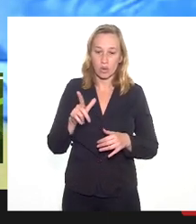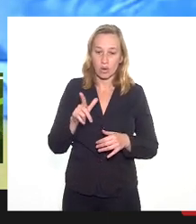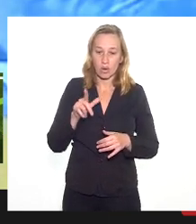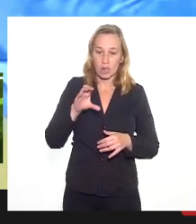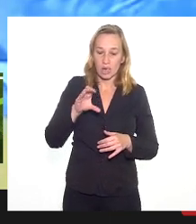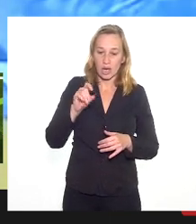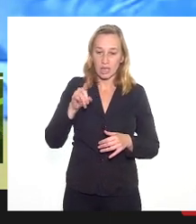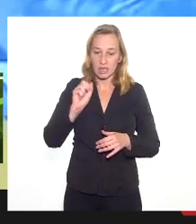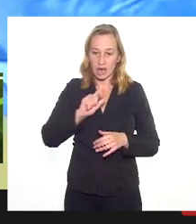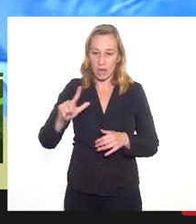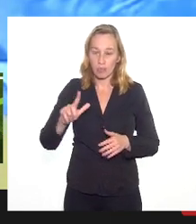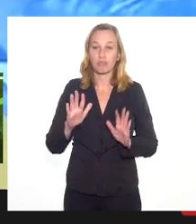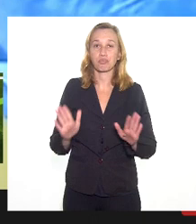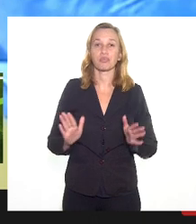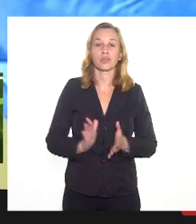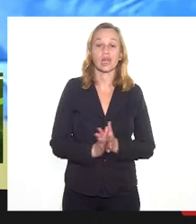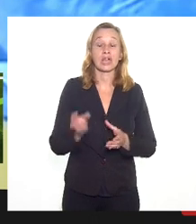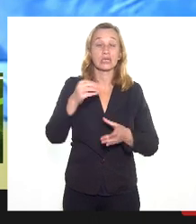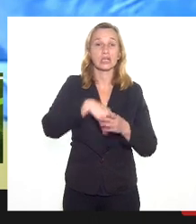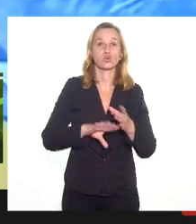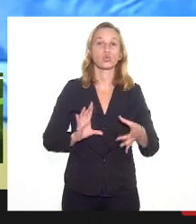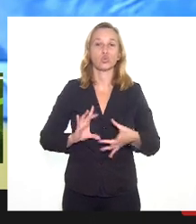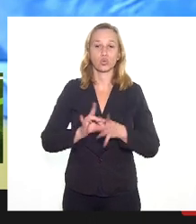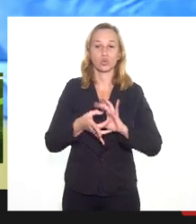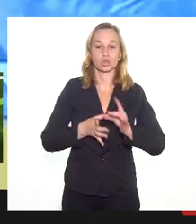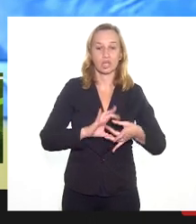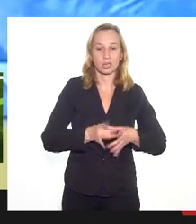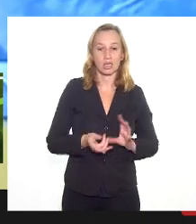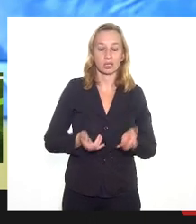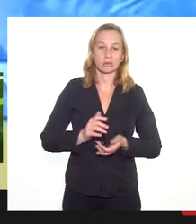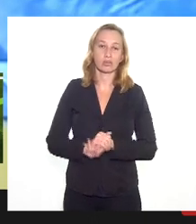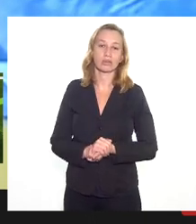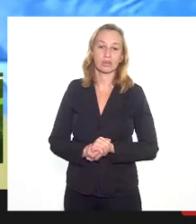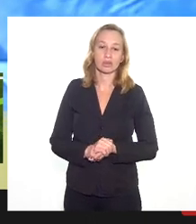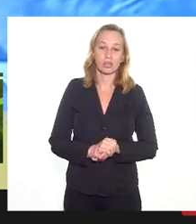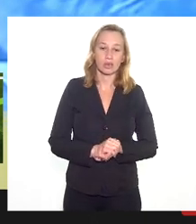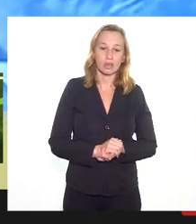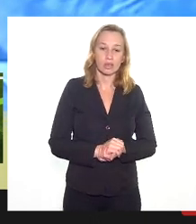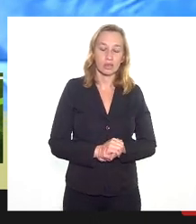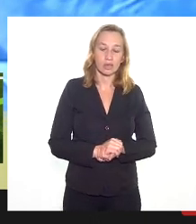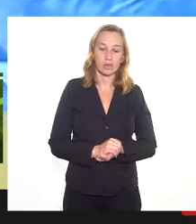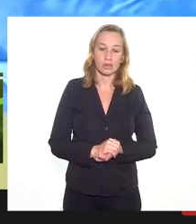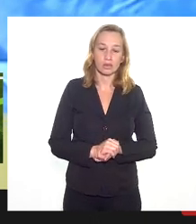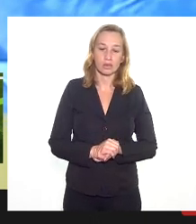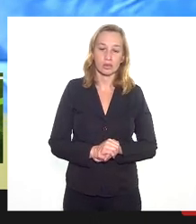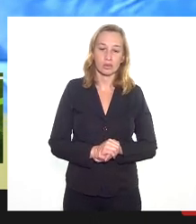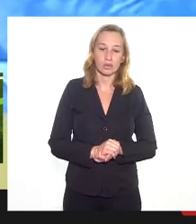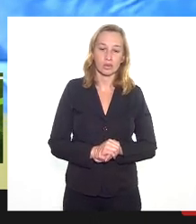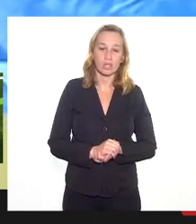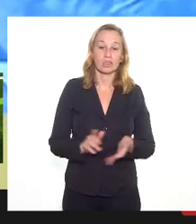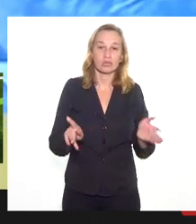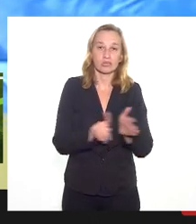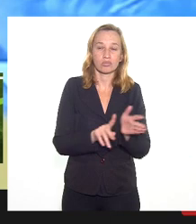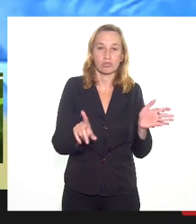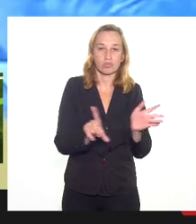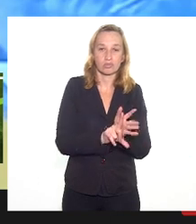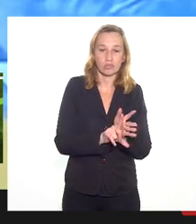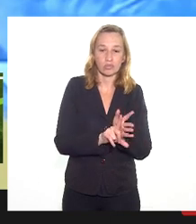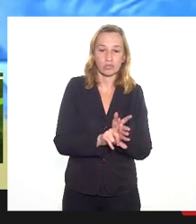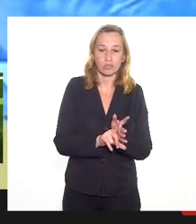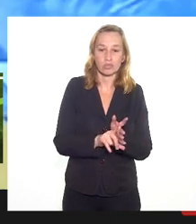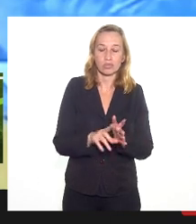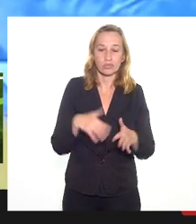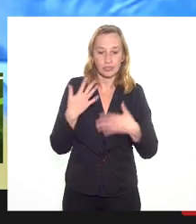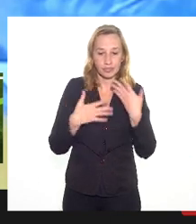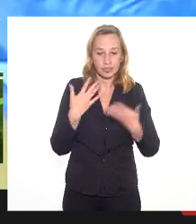dos rios. Dentro desse contexto, ela é muito invisibilizada, deputada. Nesse projeto de lei, ele nos contempla